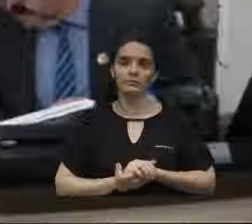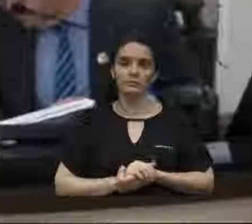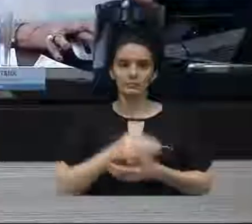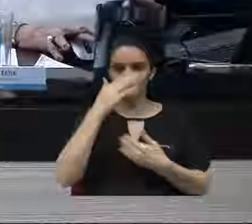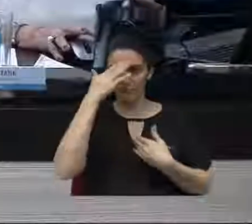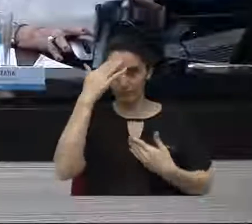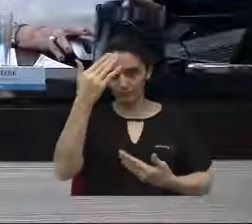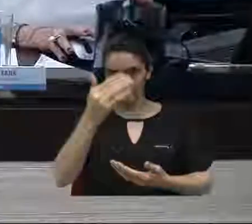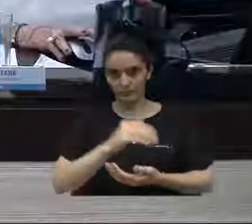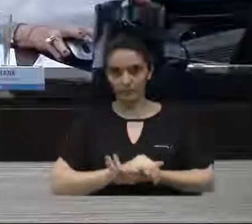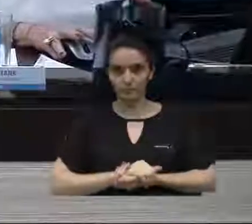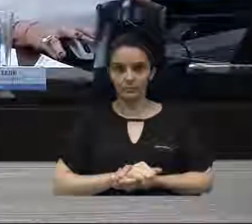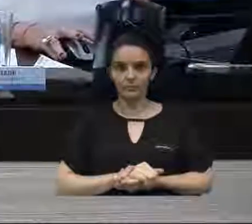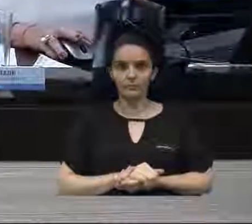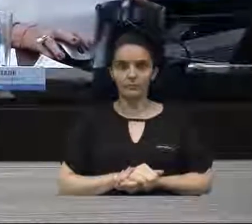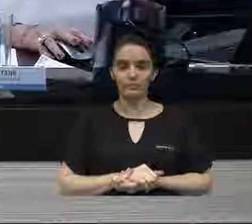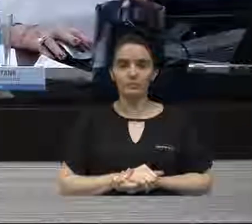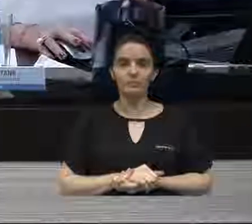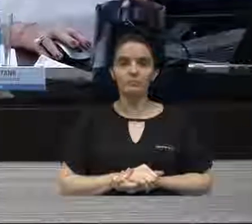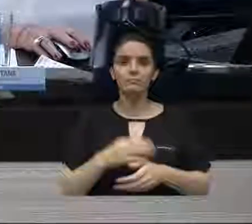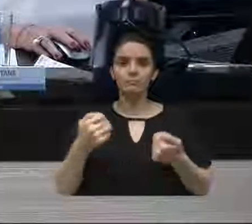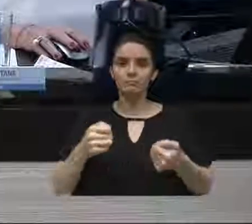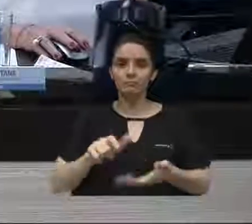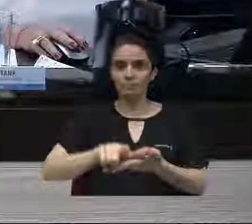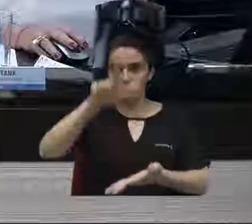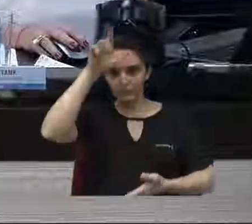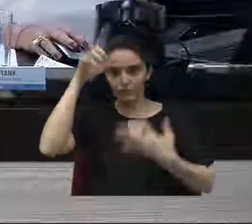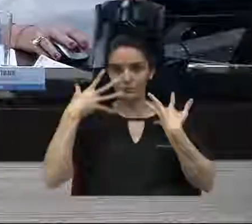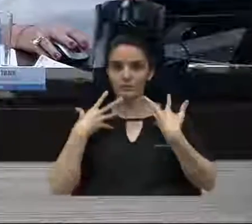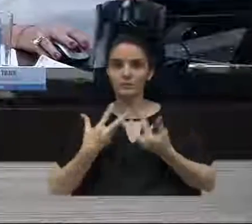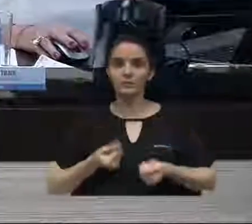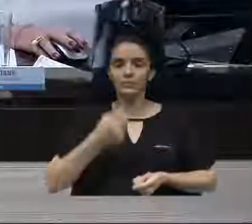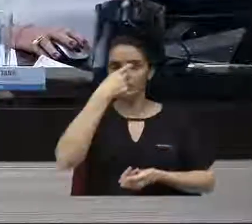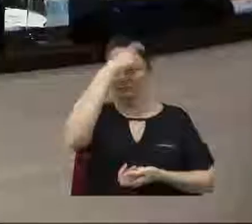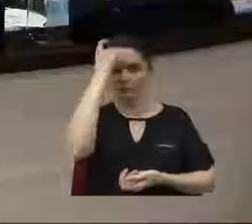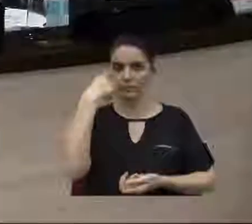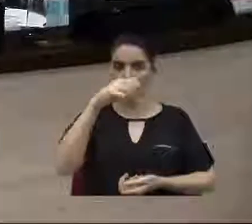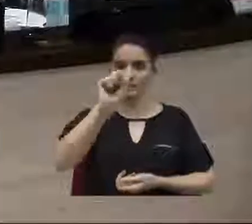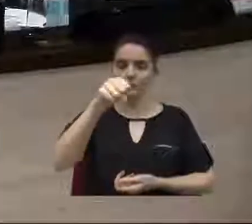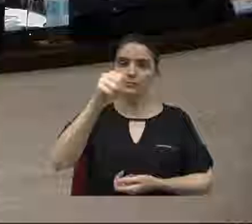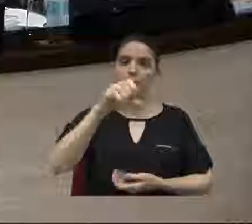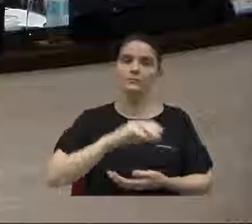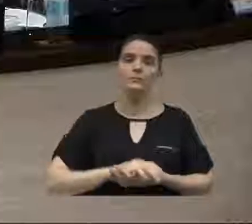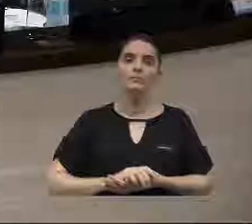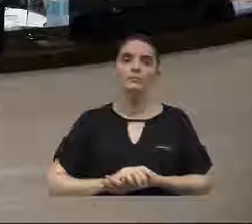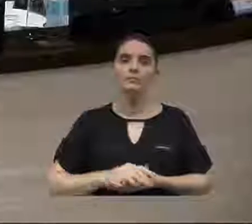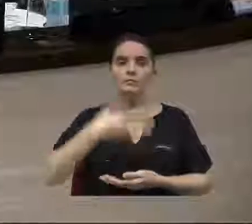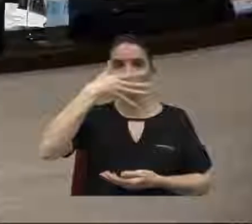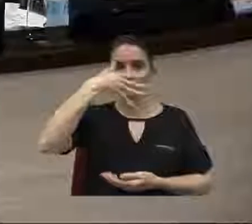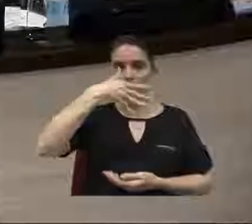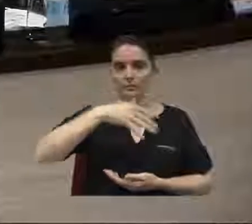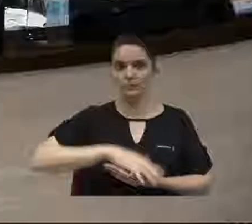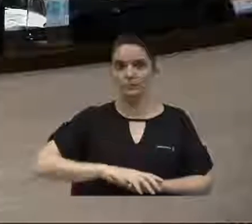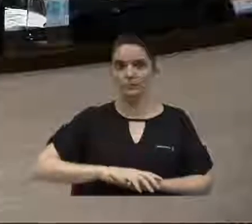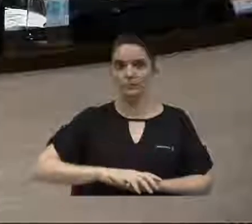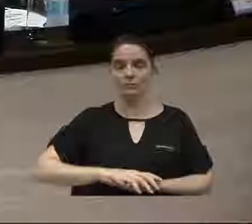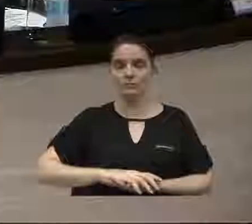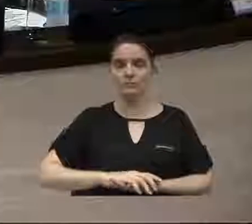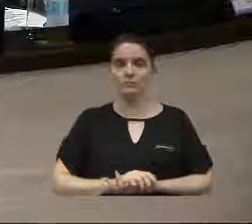presidente. E da anuência dos líderes. Marco Xavier. Sim, presidente. Toninho